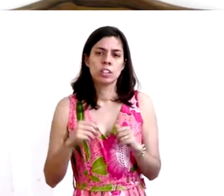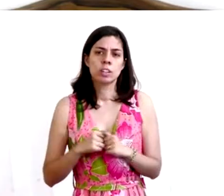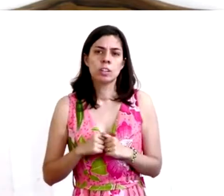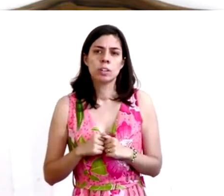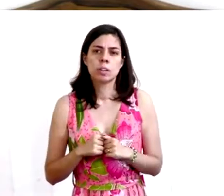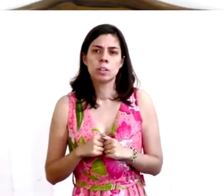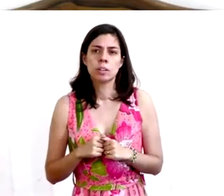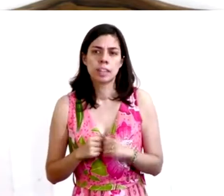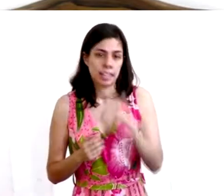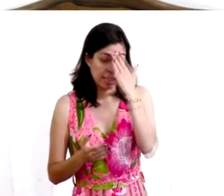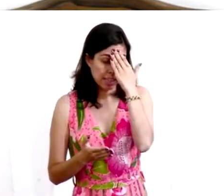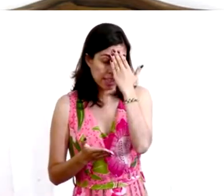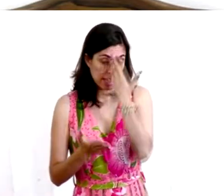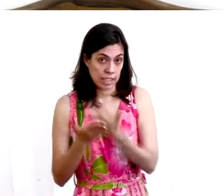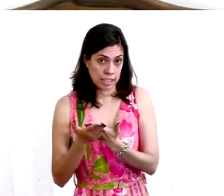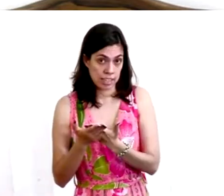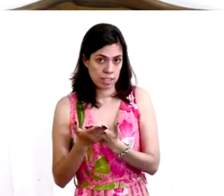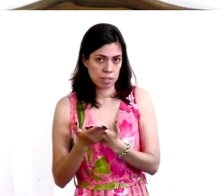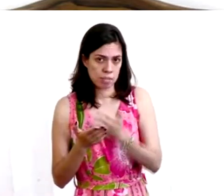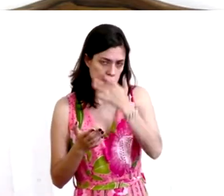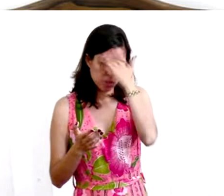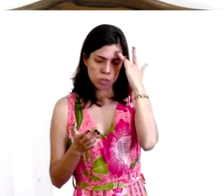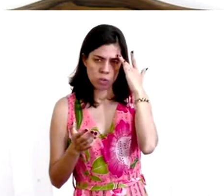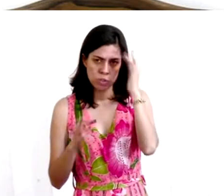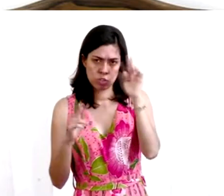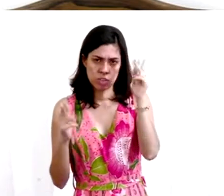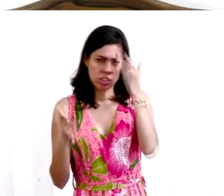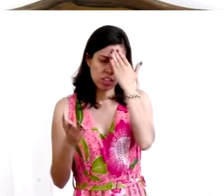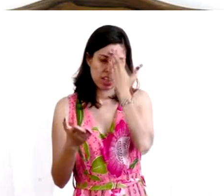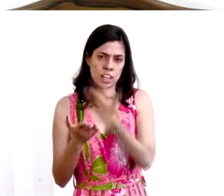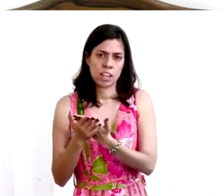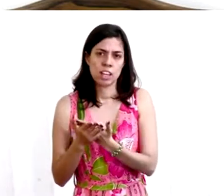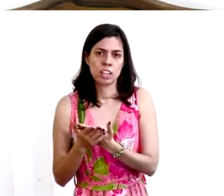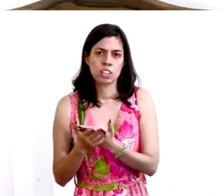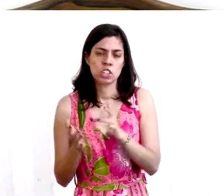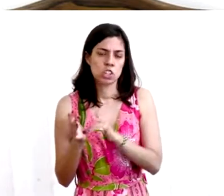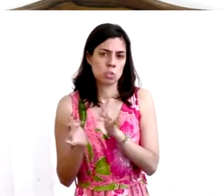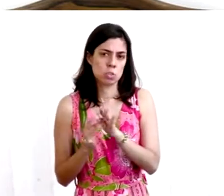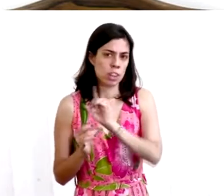é Deus, que Deus Pai, Deus Filho, Deus Espírito Santo